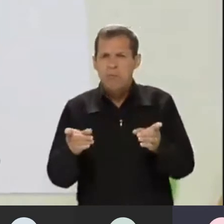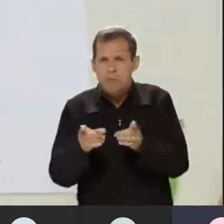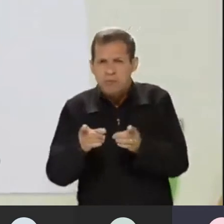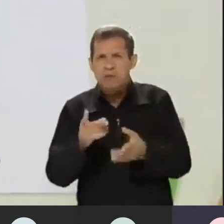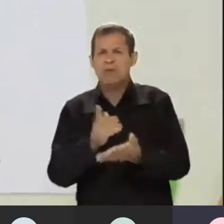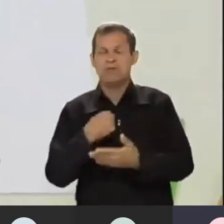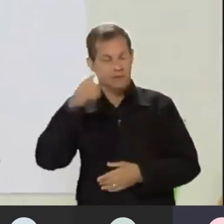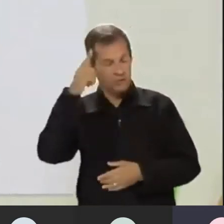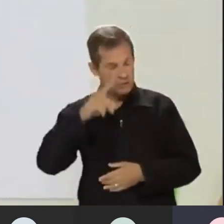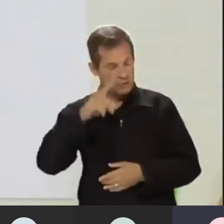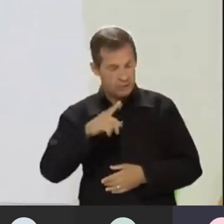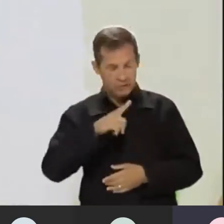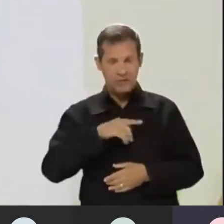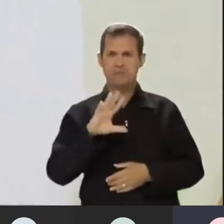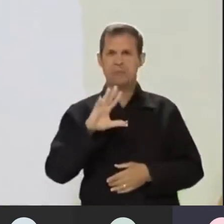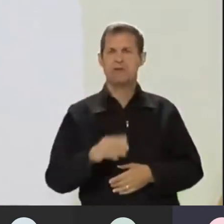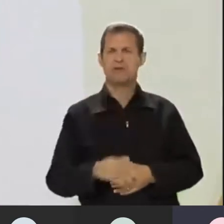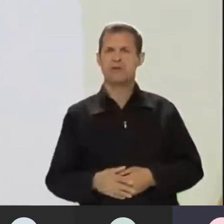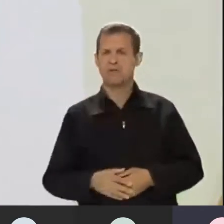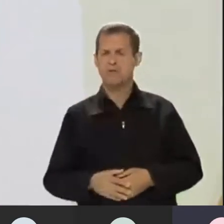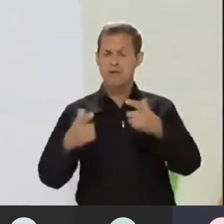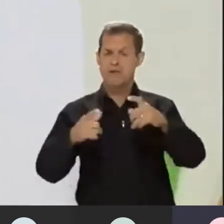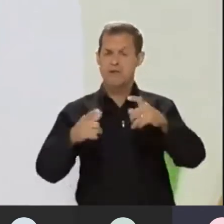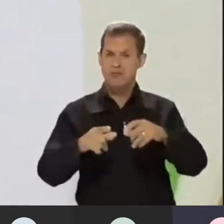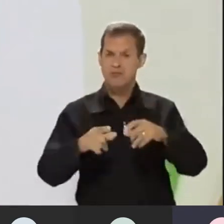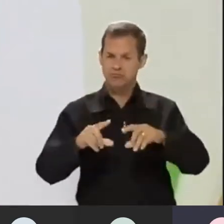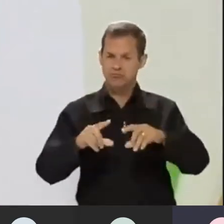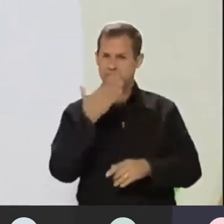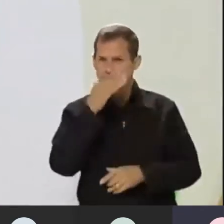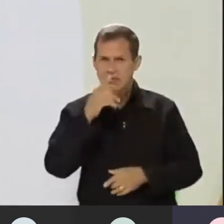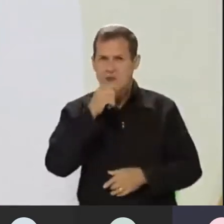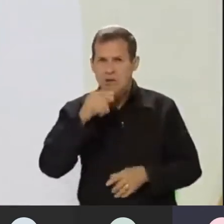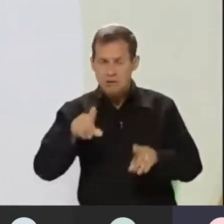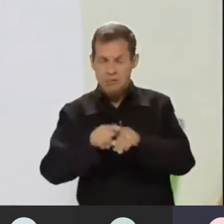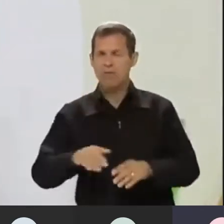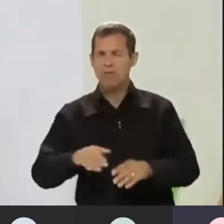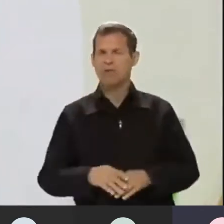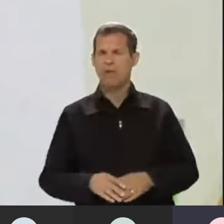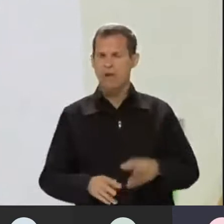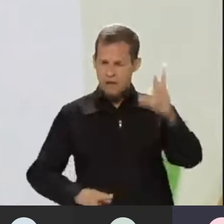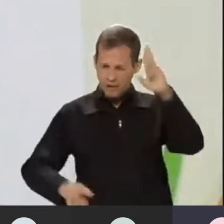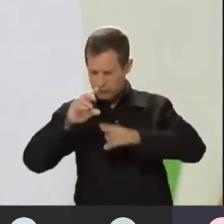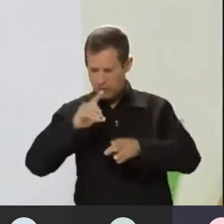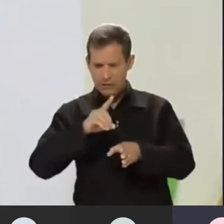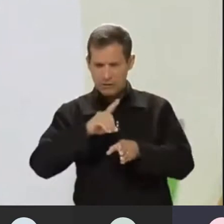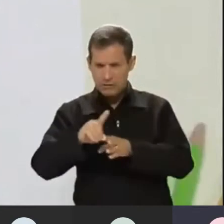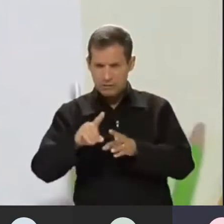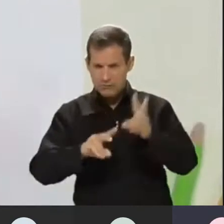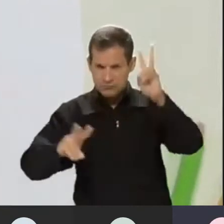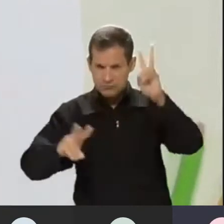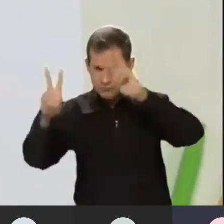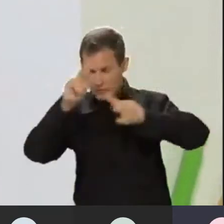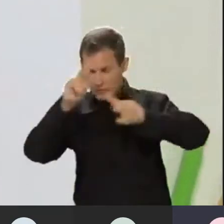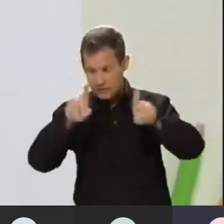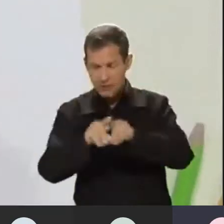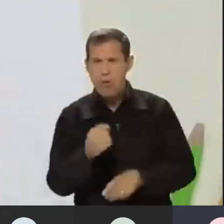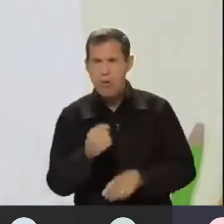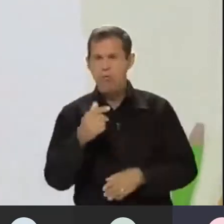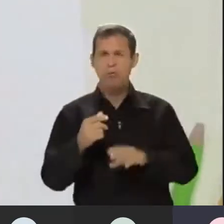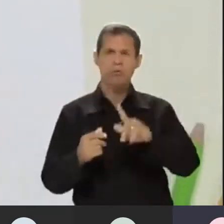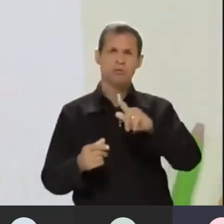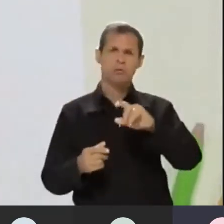vou conseguir, através desse espelho d'água, e novamente, com a direção dos ventos sendo levado em conta, levar um pouco essas